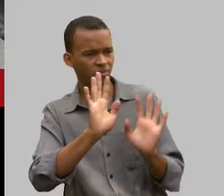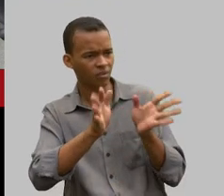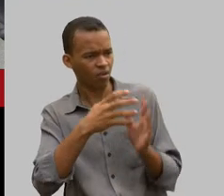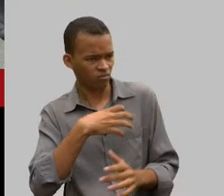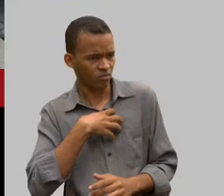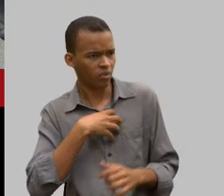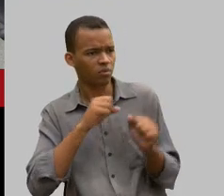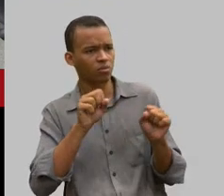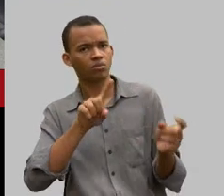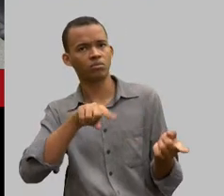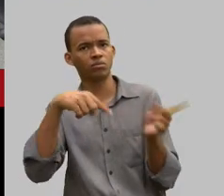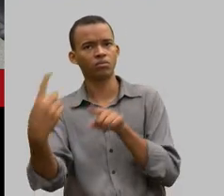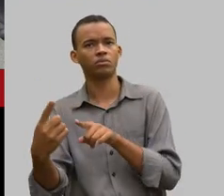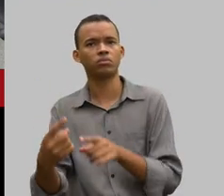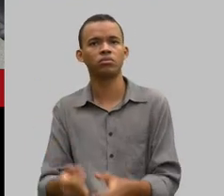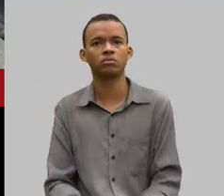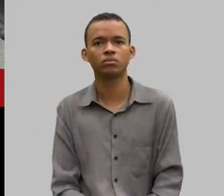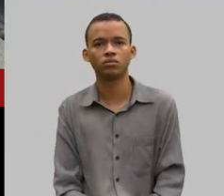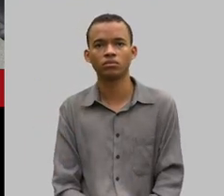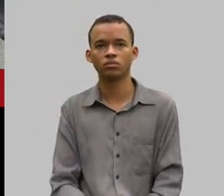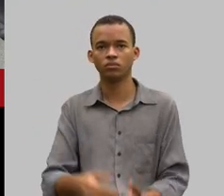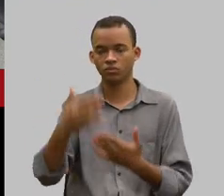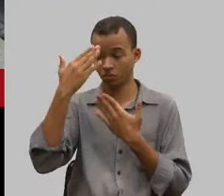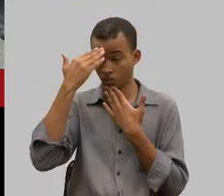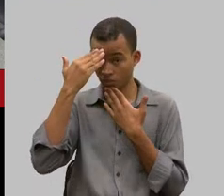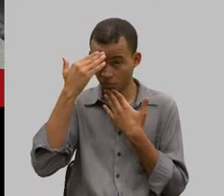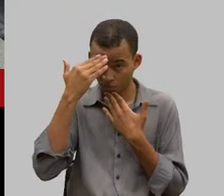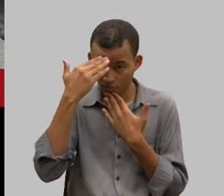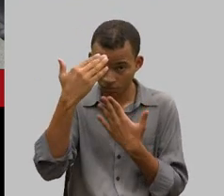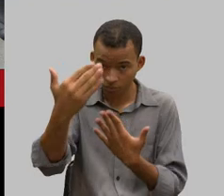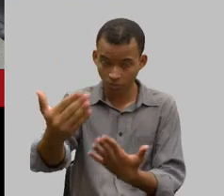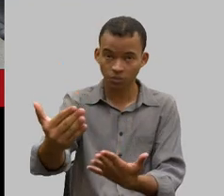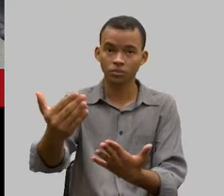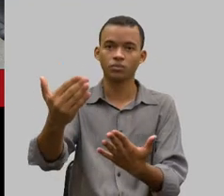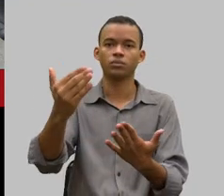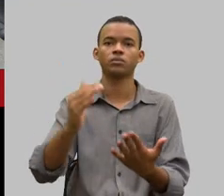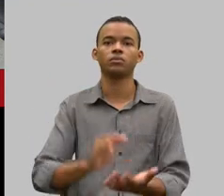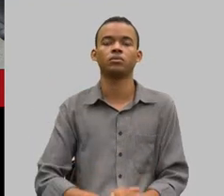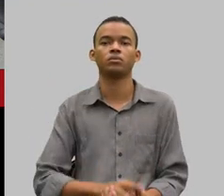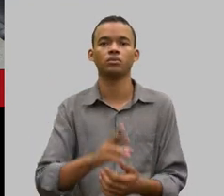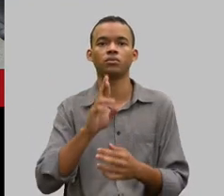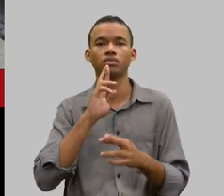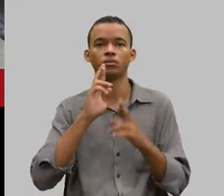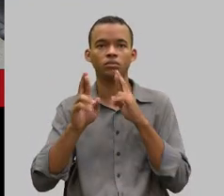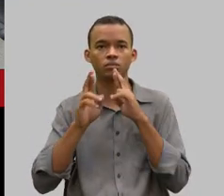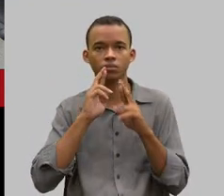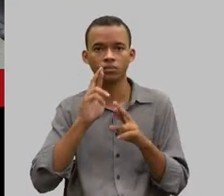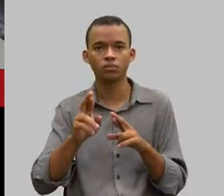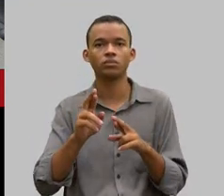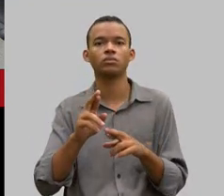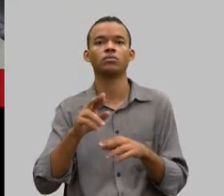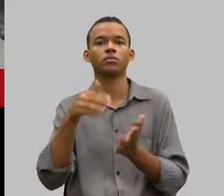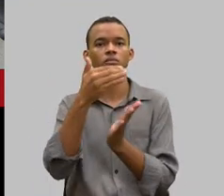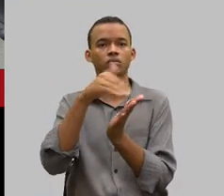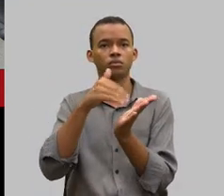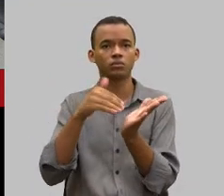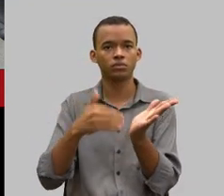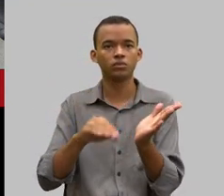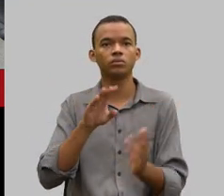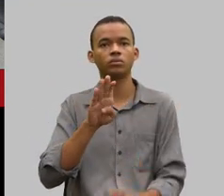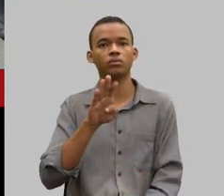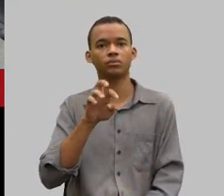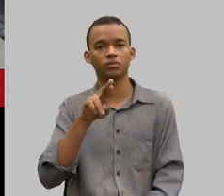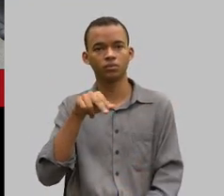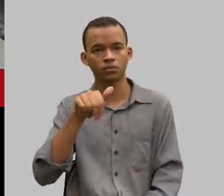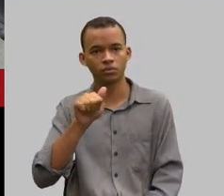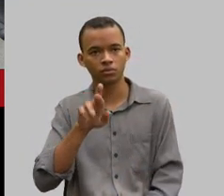passar pro próximo obrigado então pela pelas respostas dadas pelo secretário Bernardo e